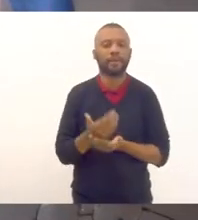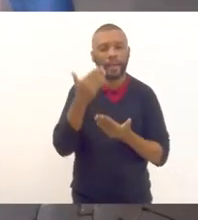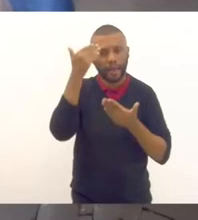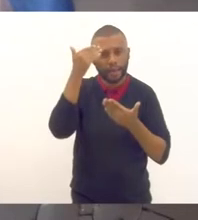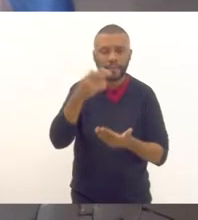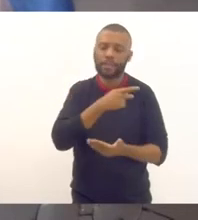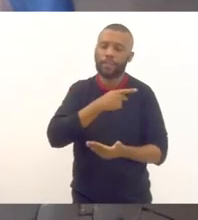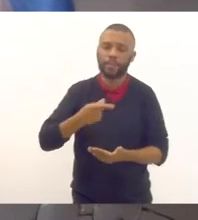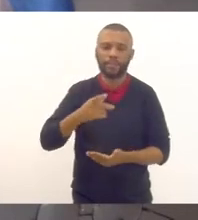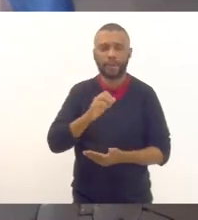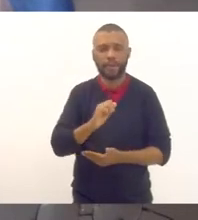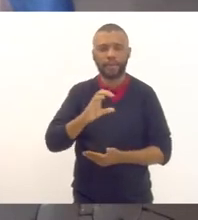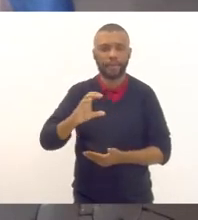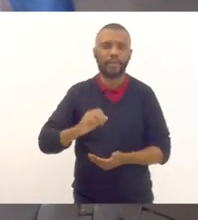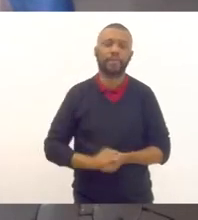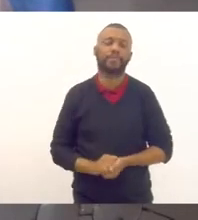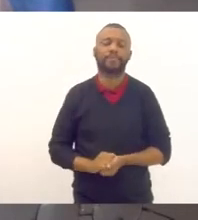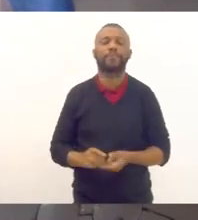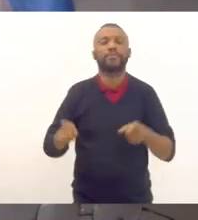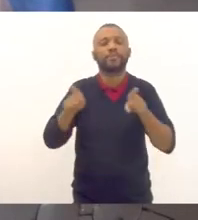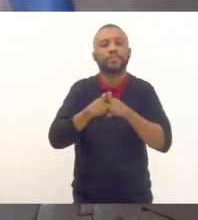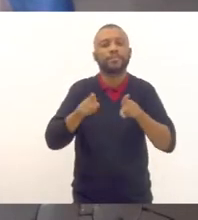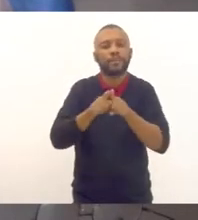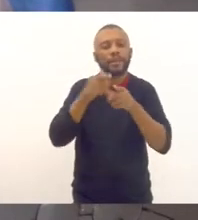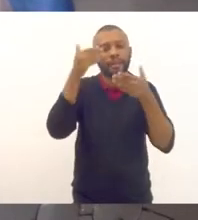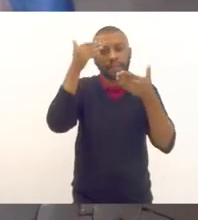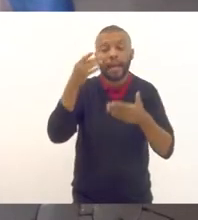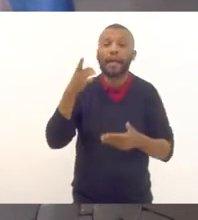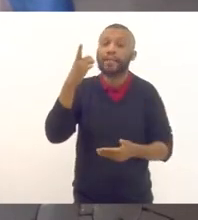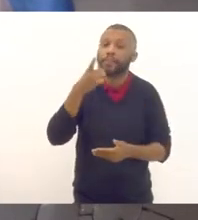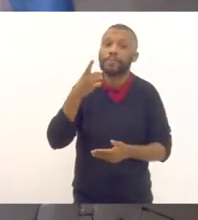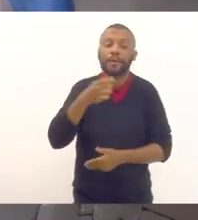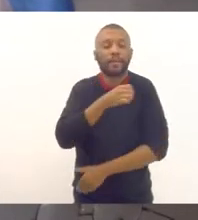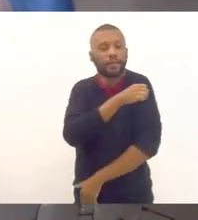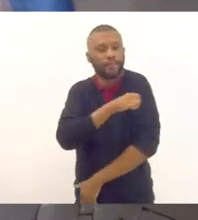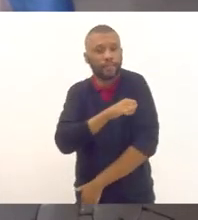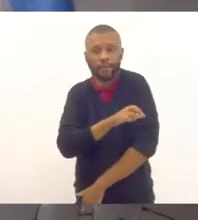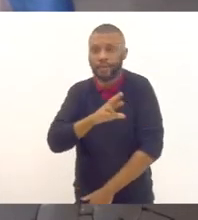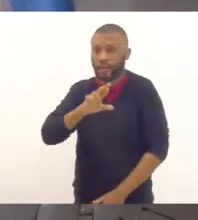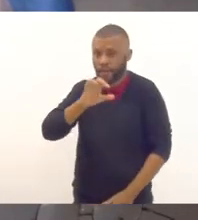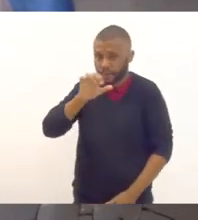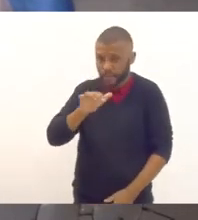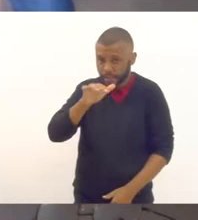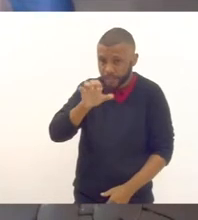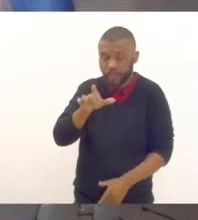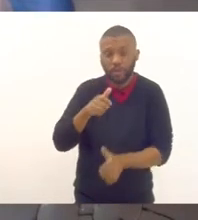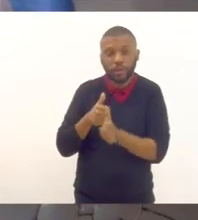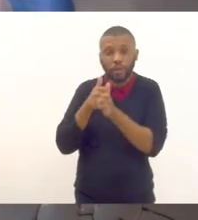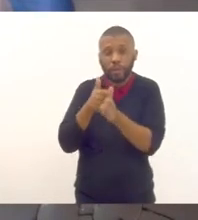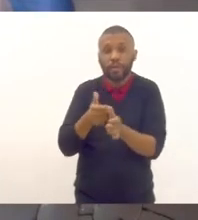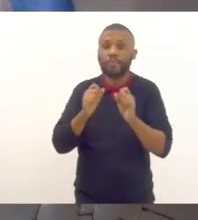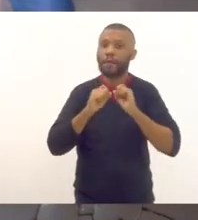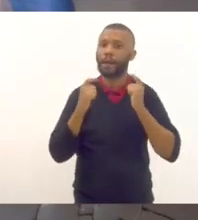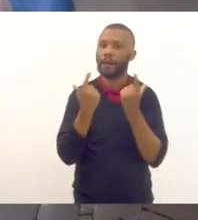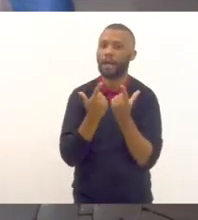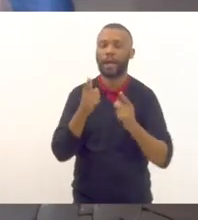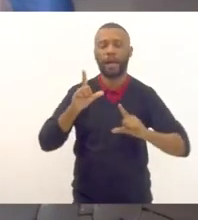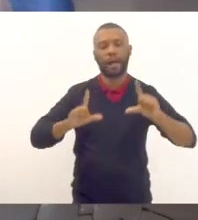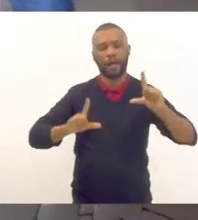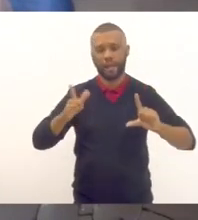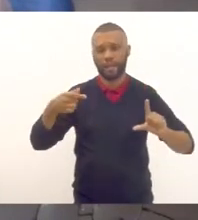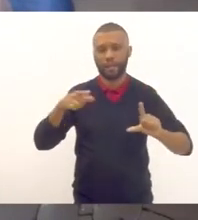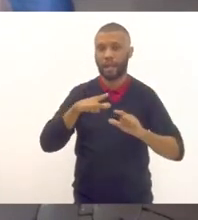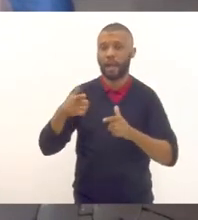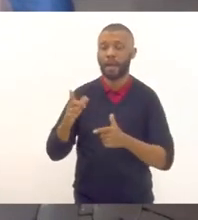presidente. Agradecendo também a deputada enfermeira Rejane, que está nos acompanhando pela TV Alerj, representada aqui pelo seu